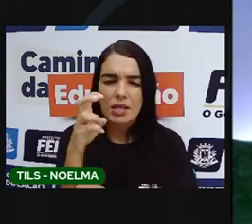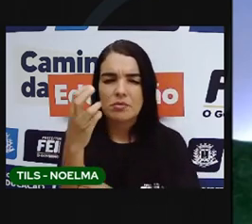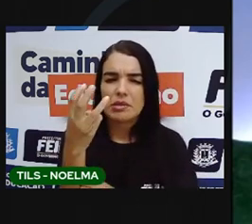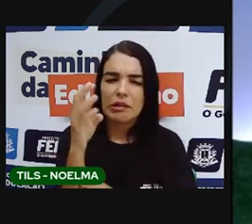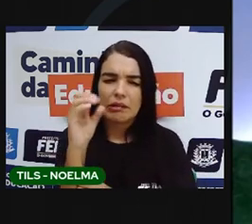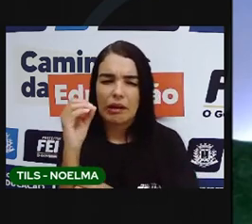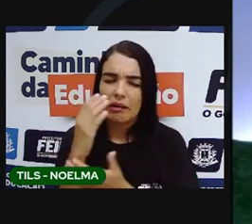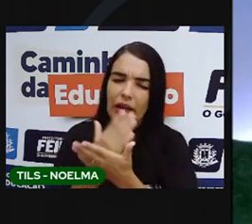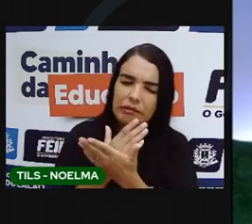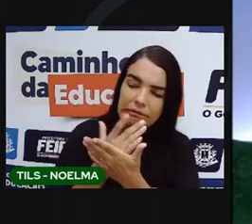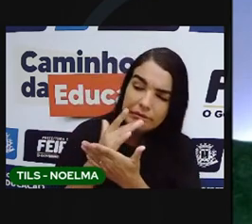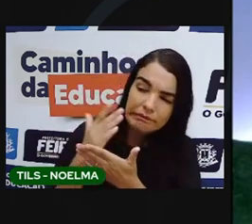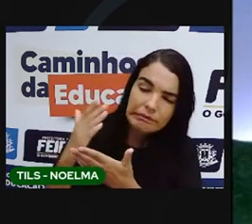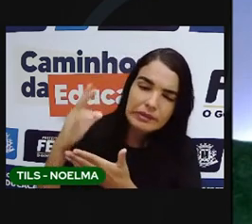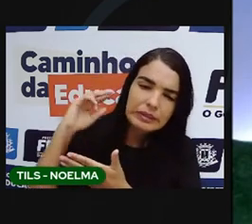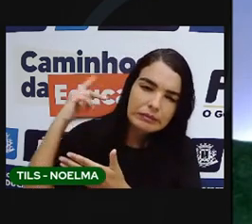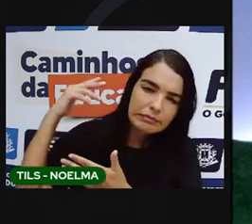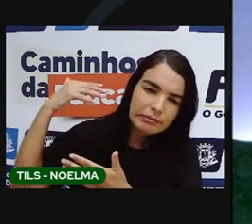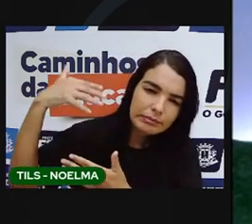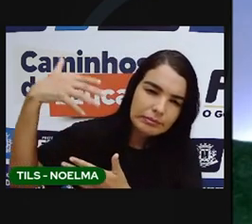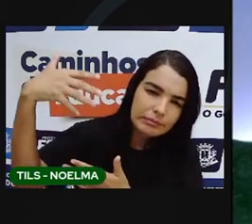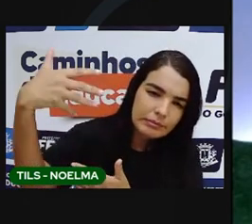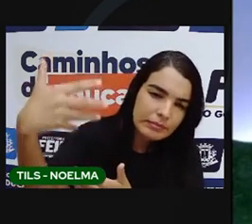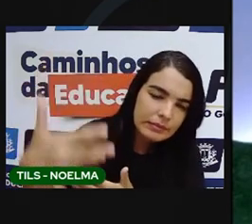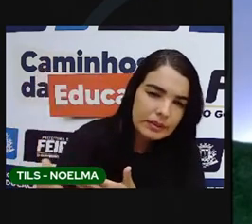Observe como é legal